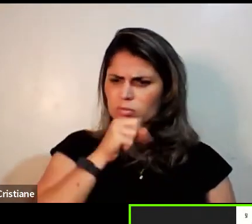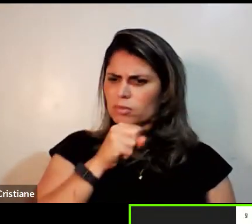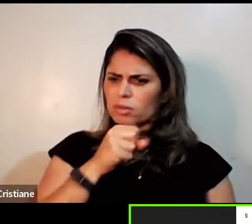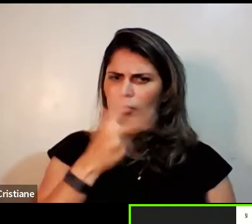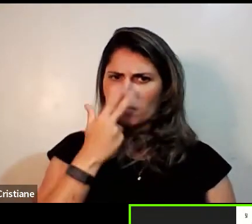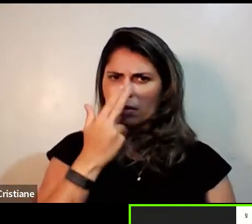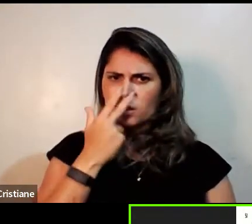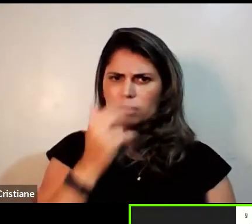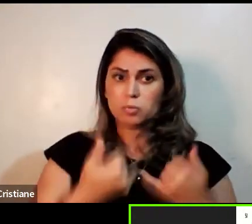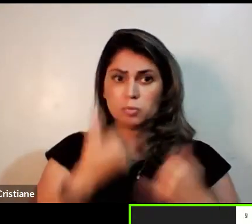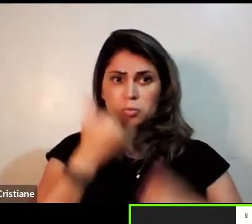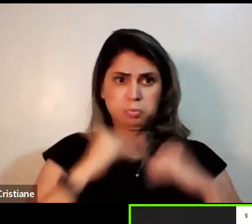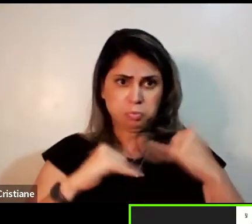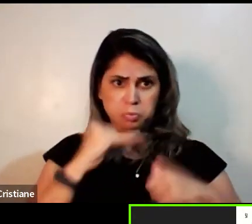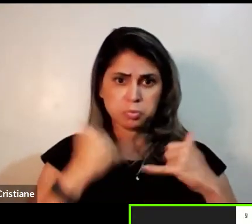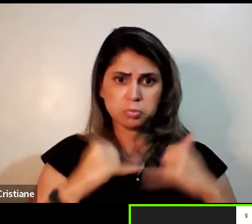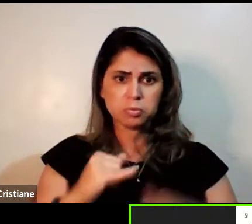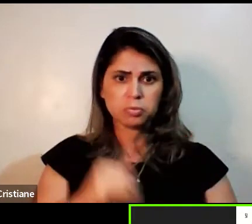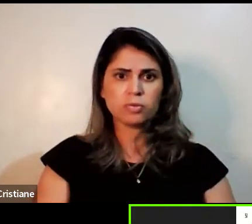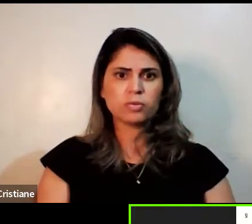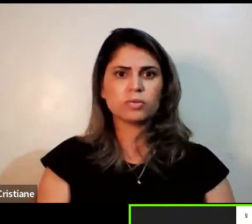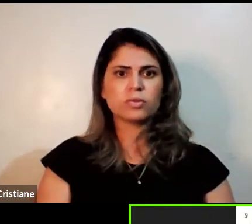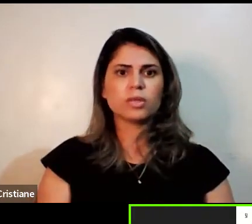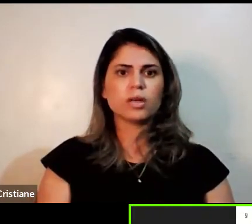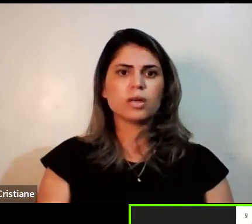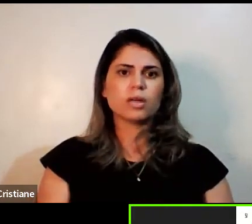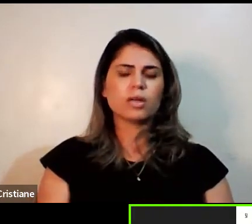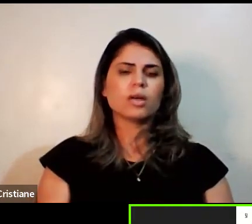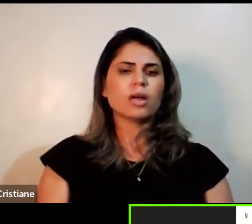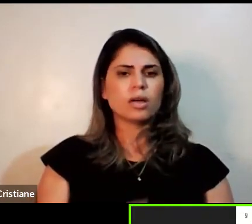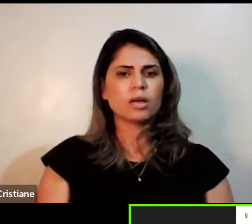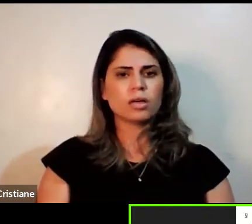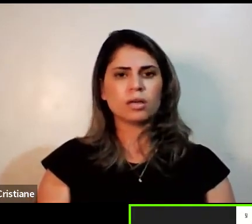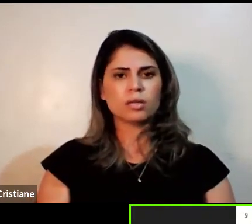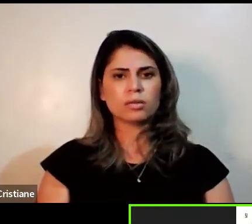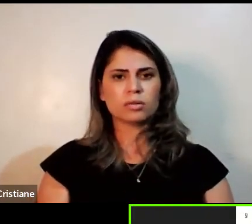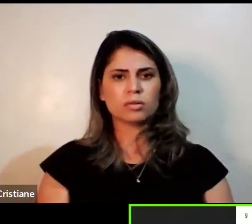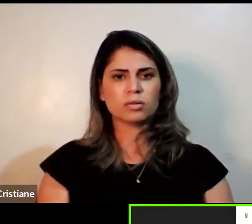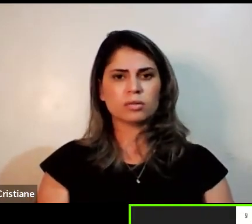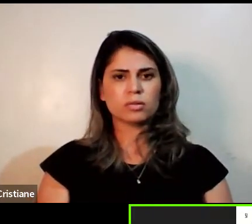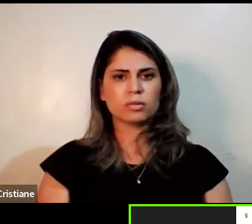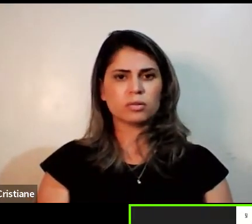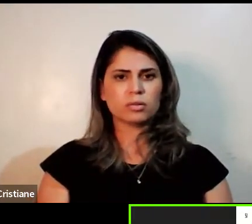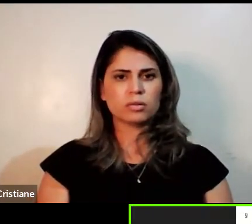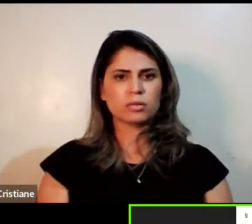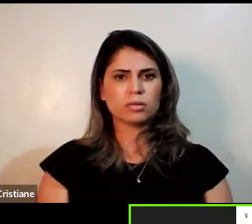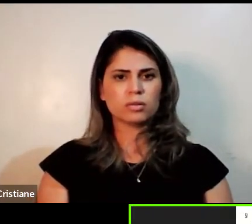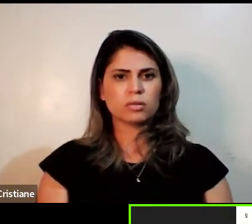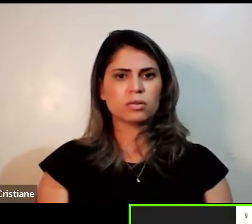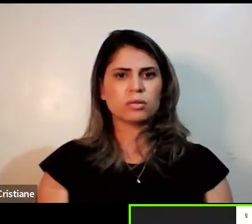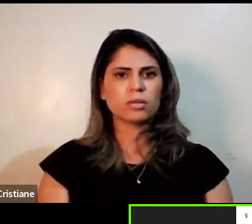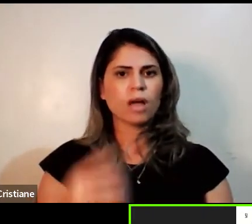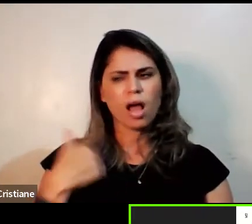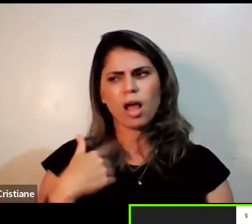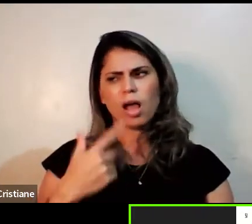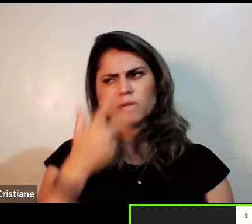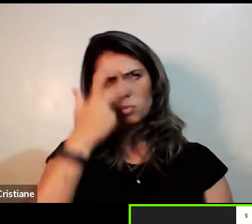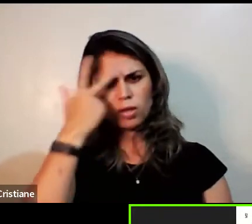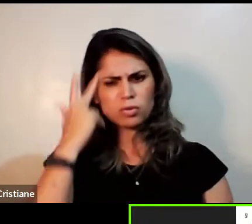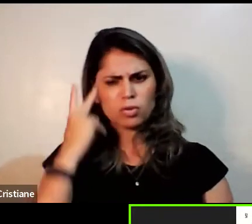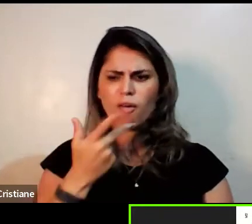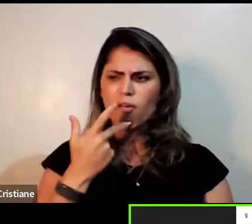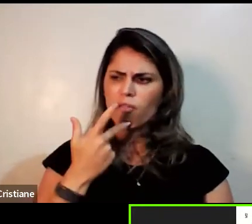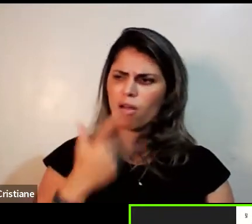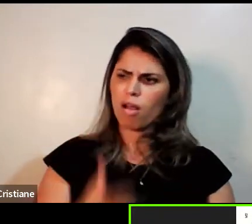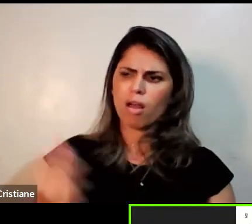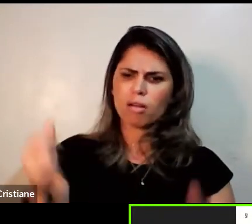vou deixar, porque na época eu não tinha diagnóstico. E eu falei assim, o povo vai achar que eu sou doida, né? Além de não ter